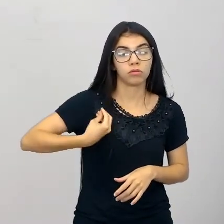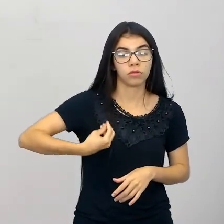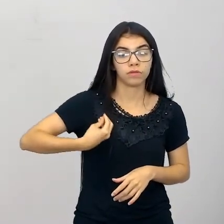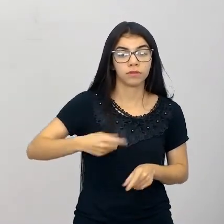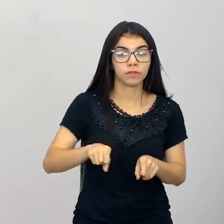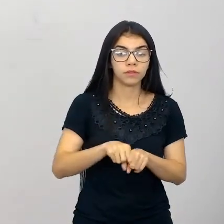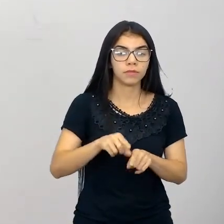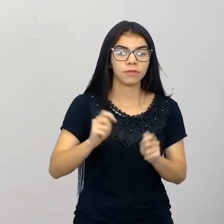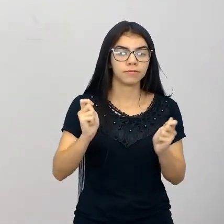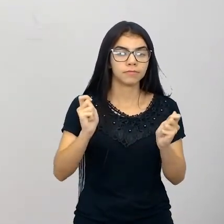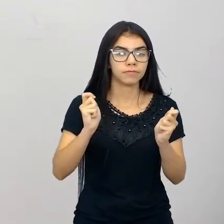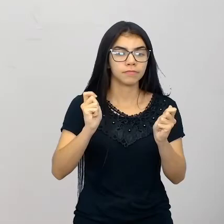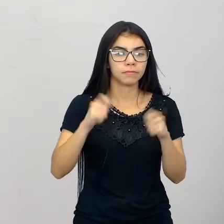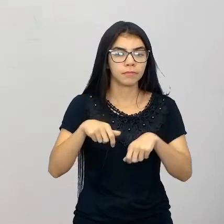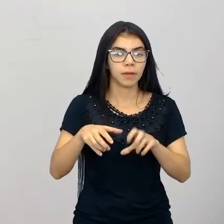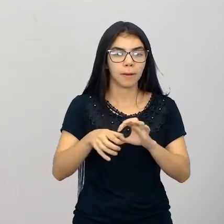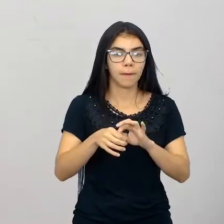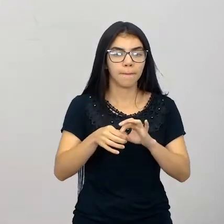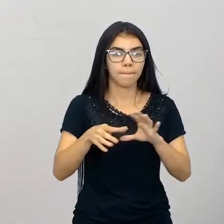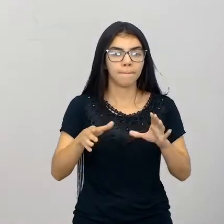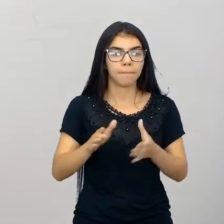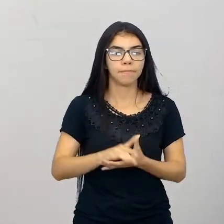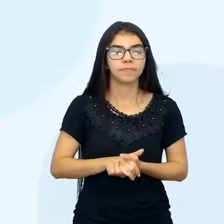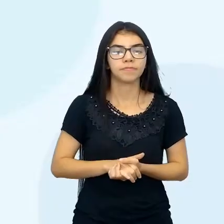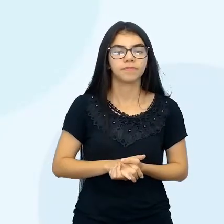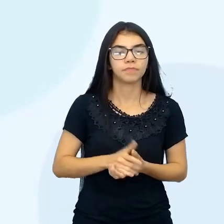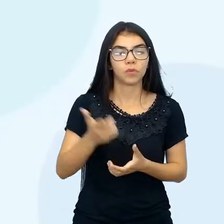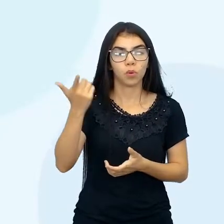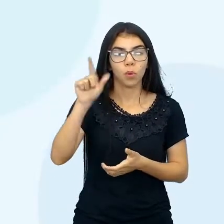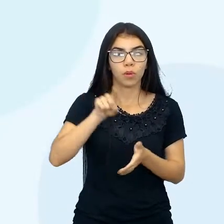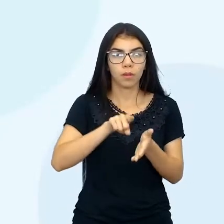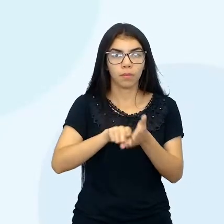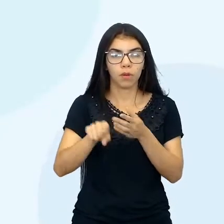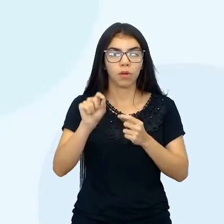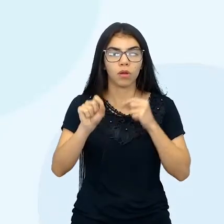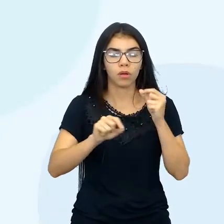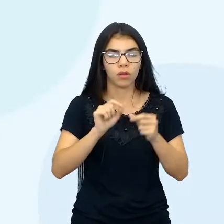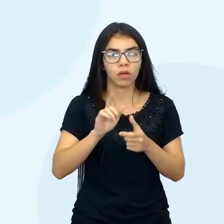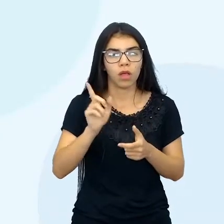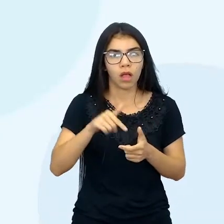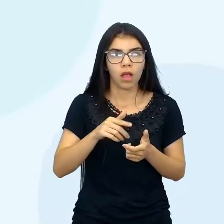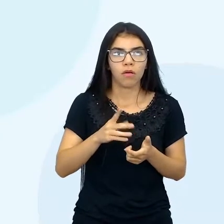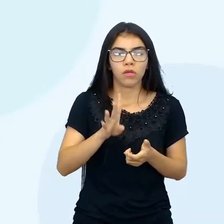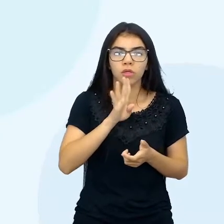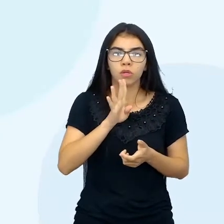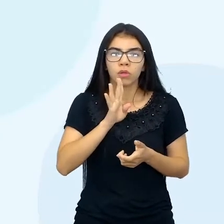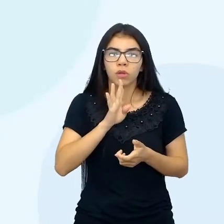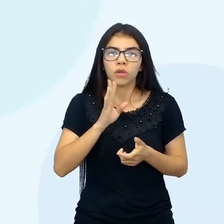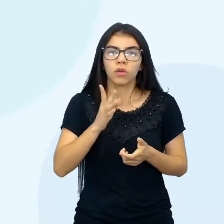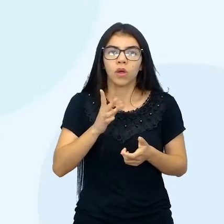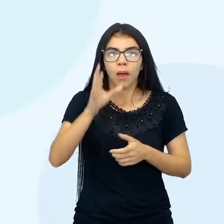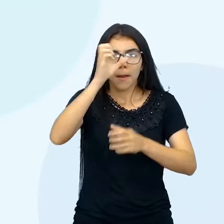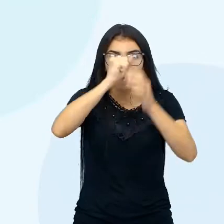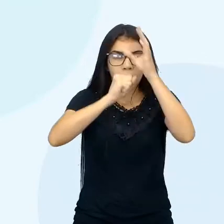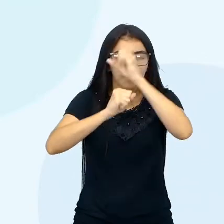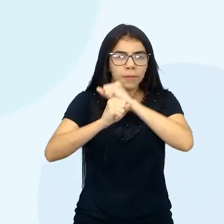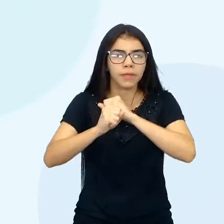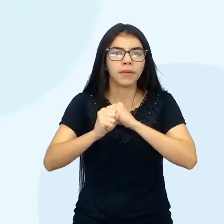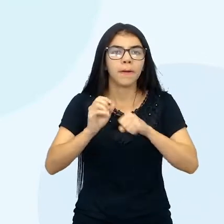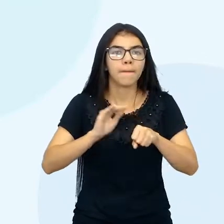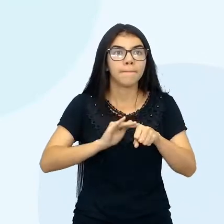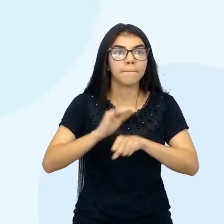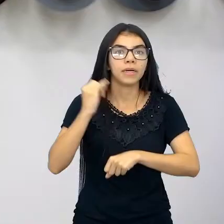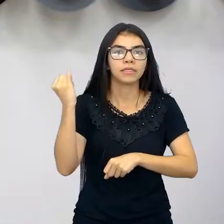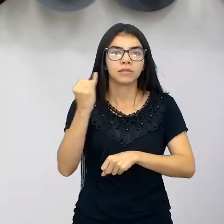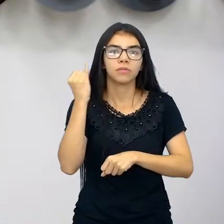forma, possibilitar para vocês. Outra pergunta é essa. Quais foram as descobertas mais significativas? Né? O que os caras aprenderam sobre